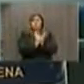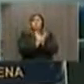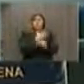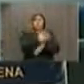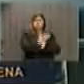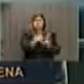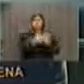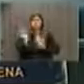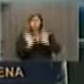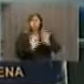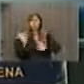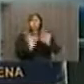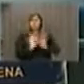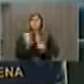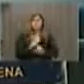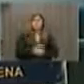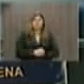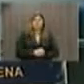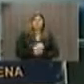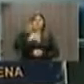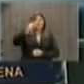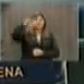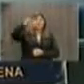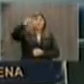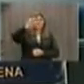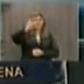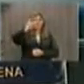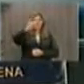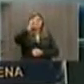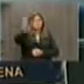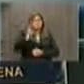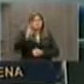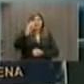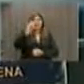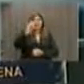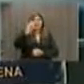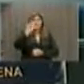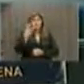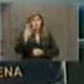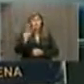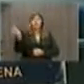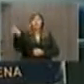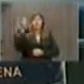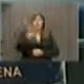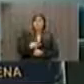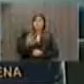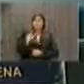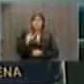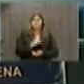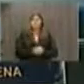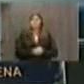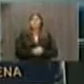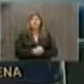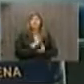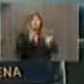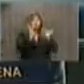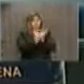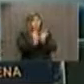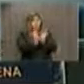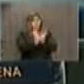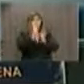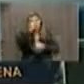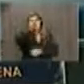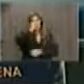casa, com a reabertura do Santo Isabel. Além de toda a retomada desse trabalho, iremos criar o Instituto da Mulher Saudável, o Instituto da Boa